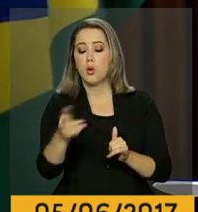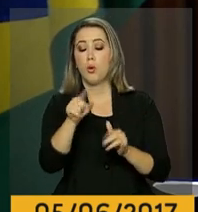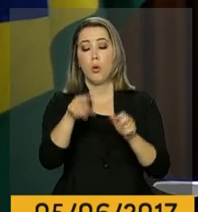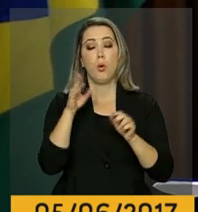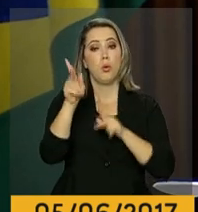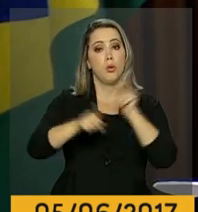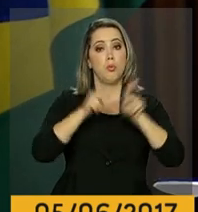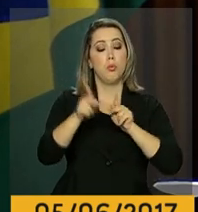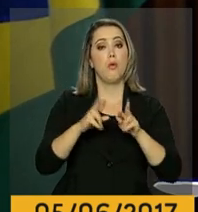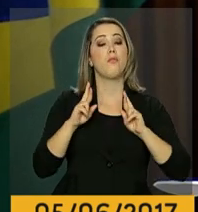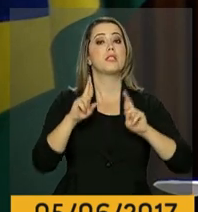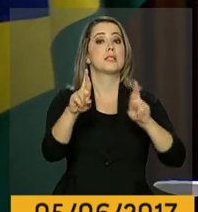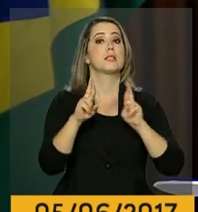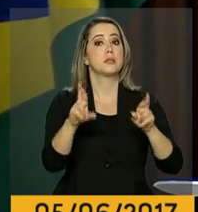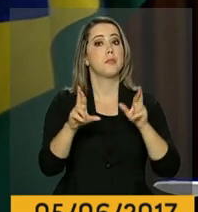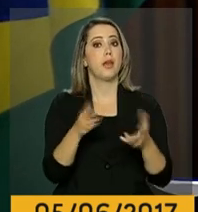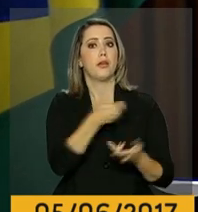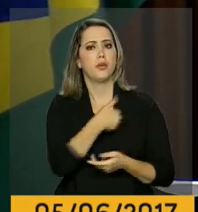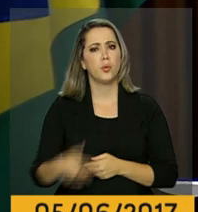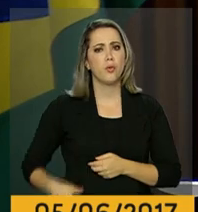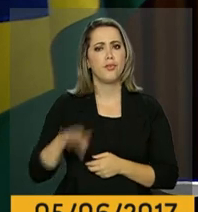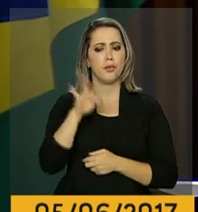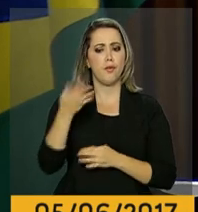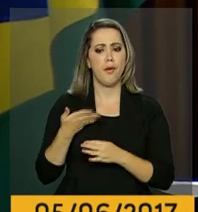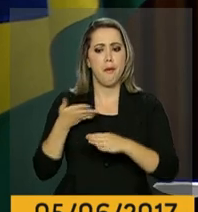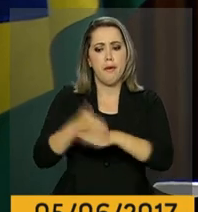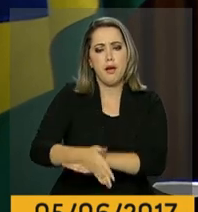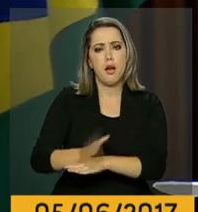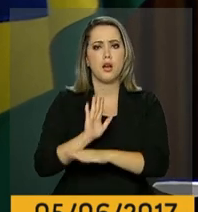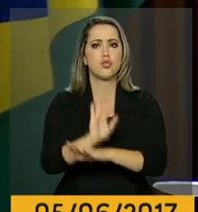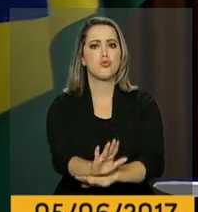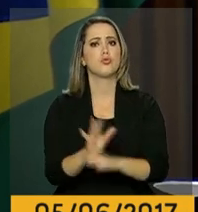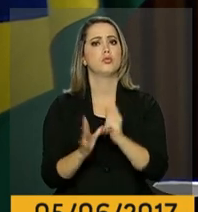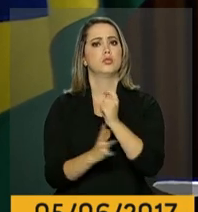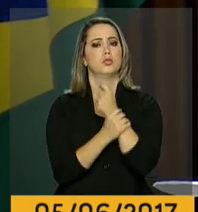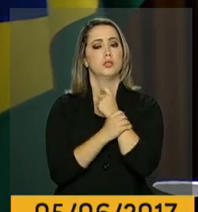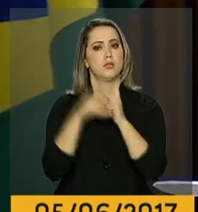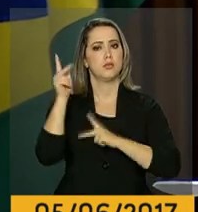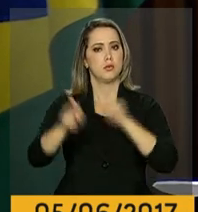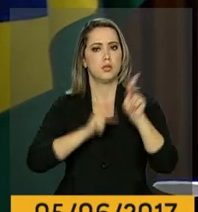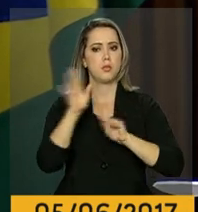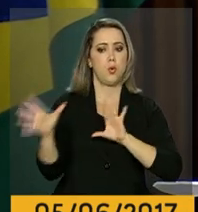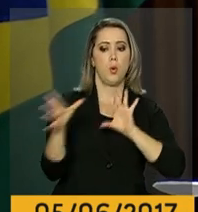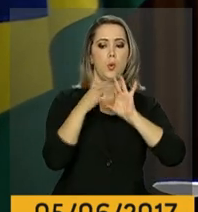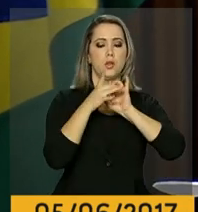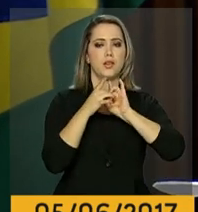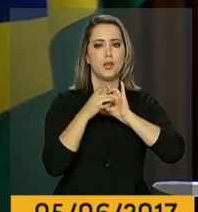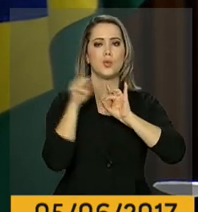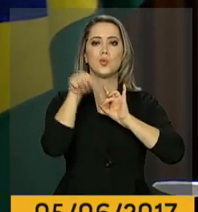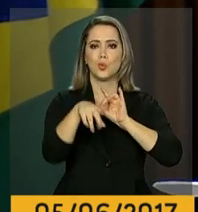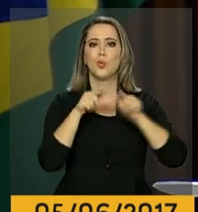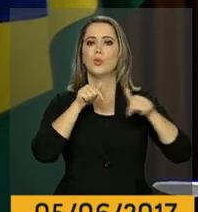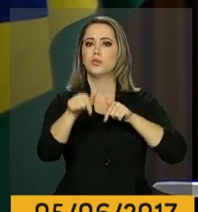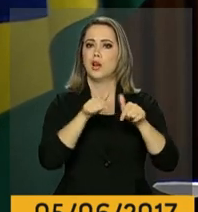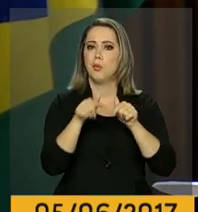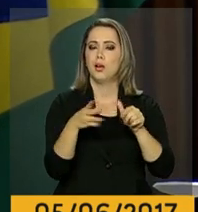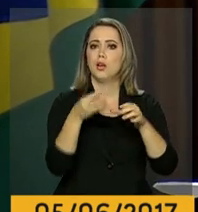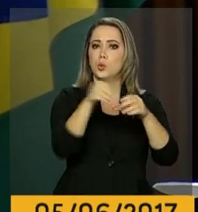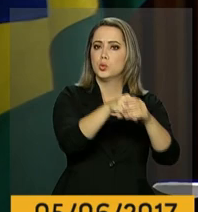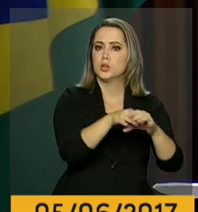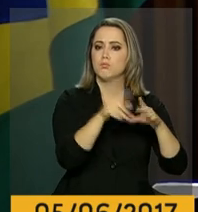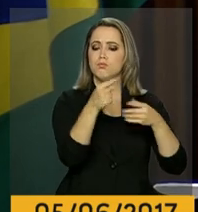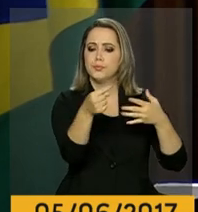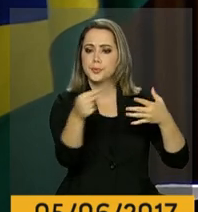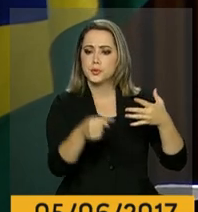a união Federal ingresse mais efetivamente na questão da segurança pública em perfeita Harmonia eh operacional e